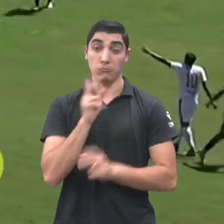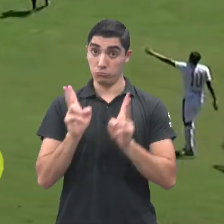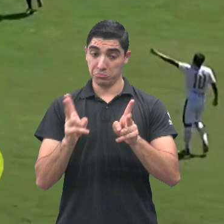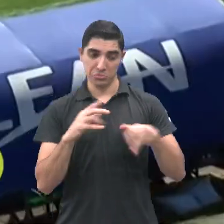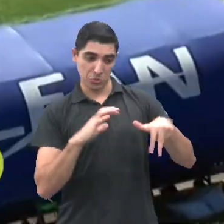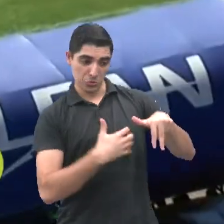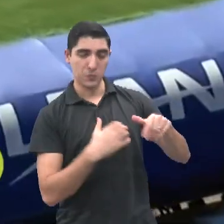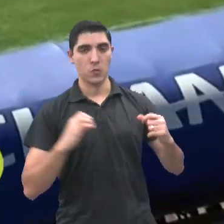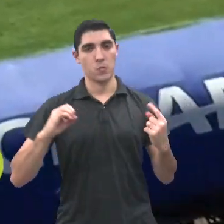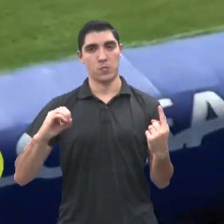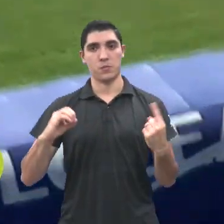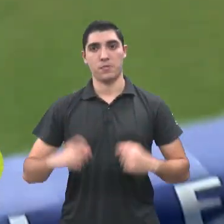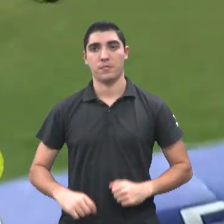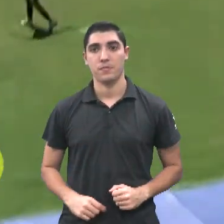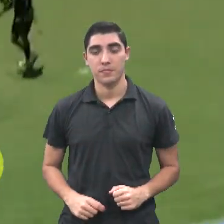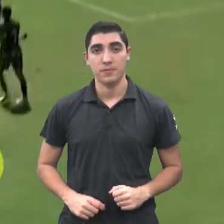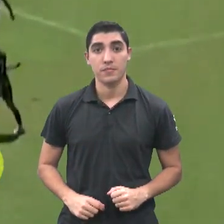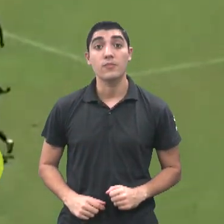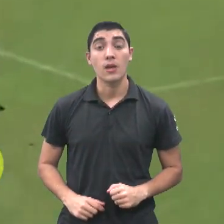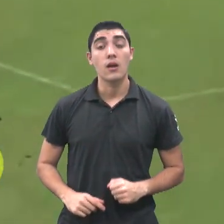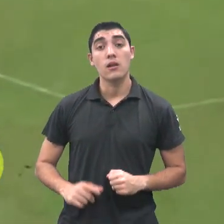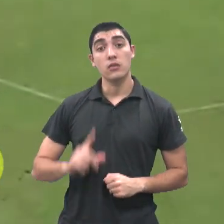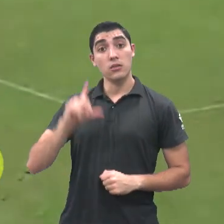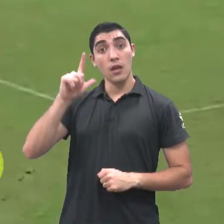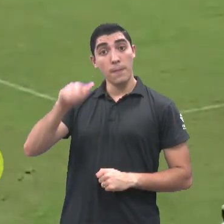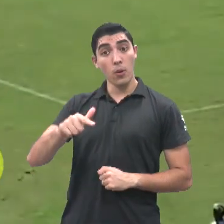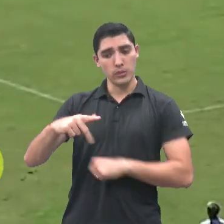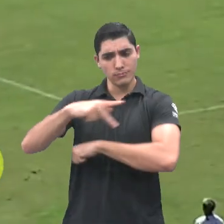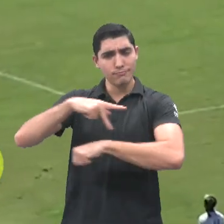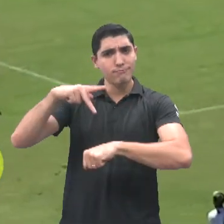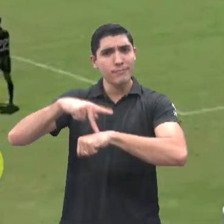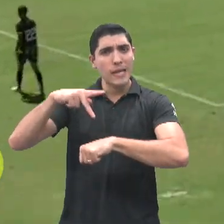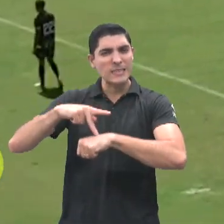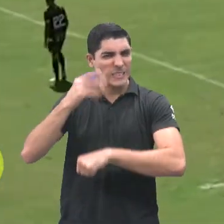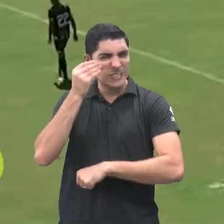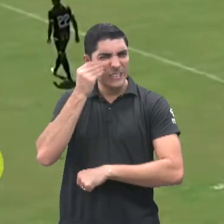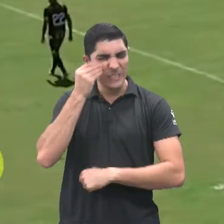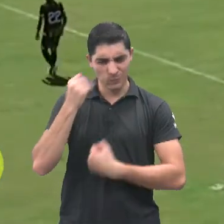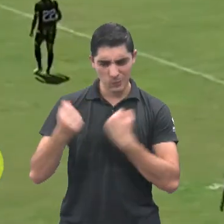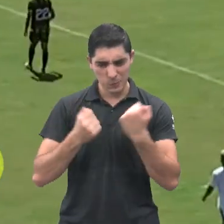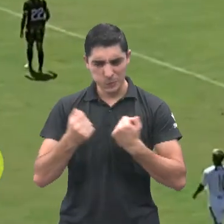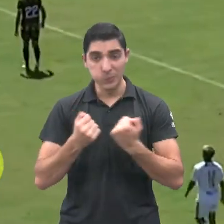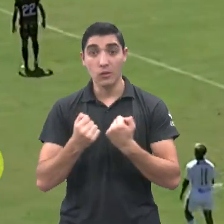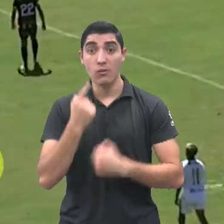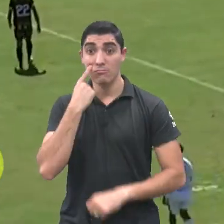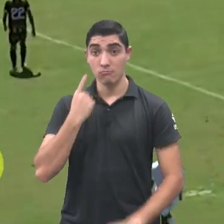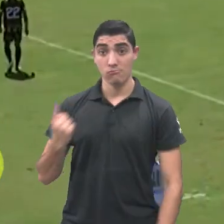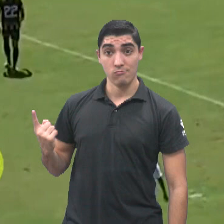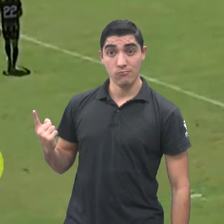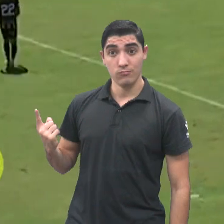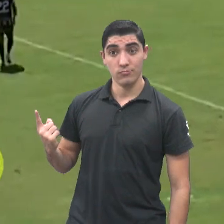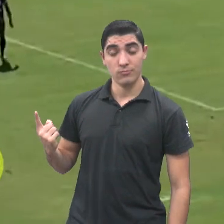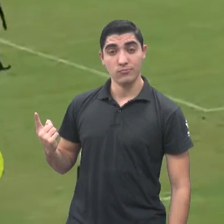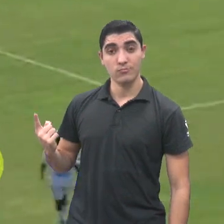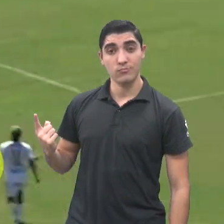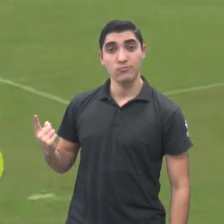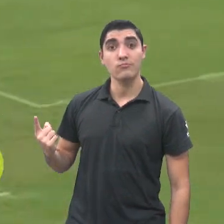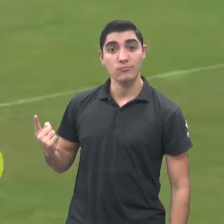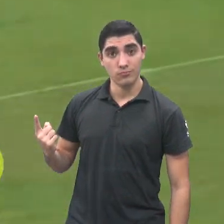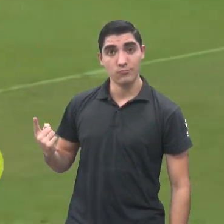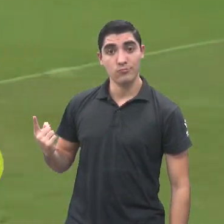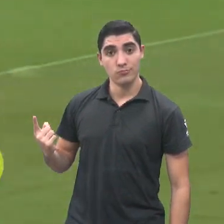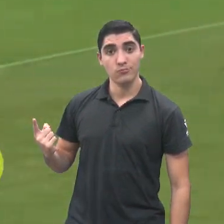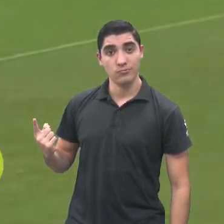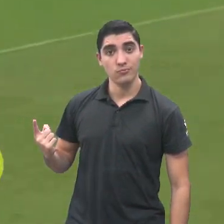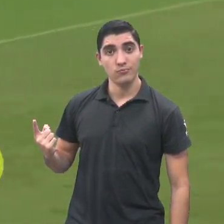Tigre. 1 minuto depois, o Penapolense respondeu. Celestino, na entrada da área, dominou e achou Diogo Gomes, que